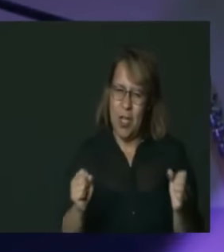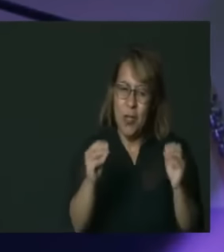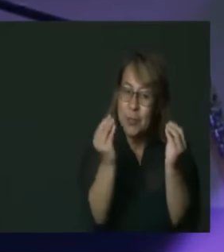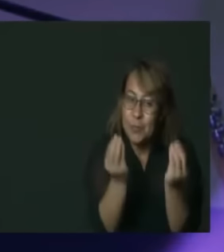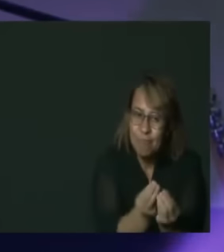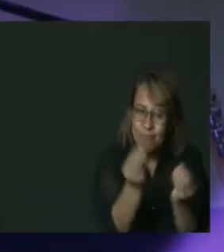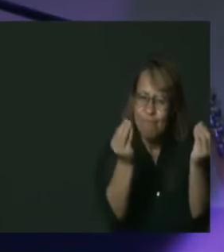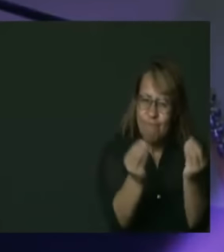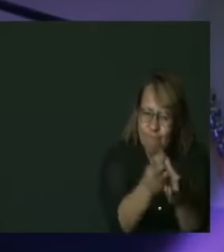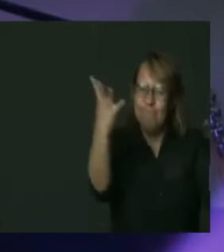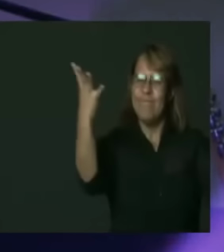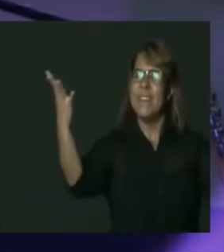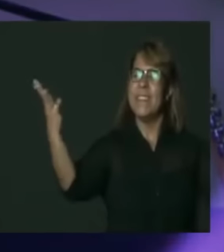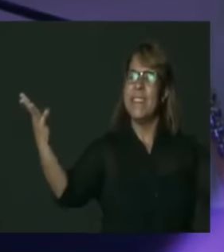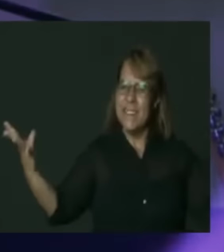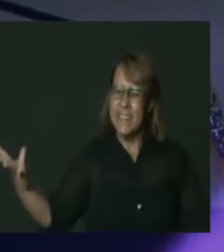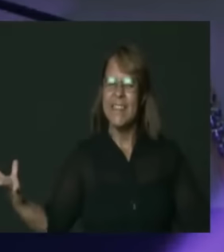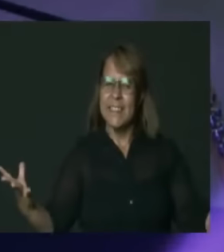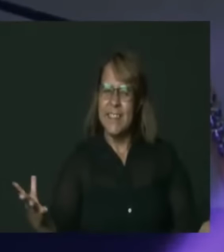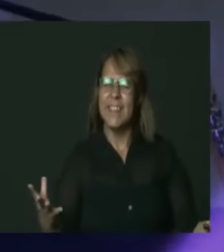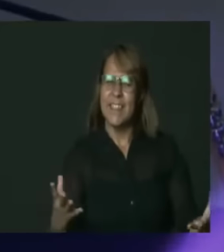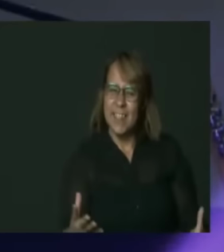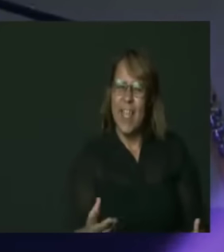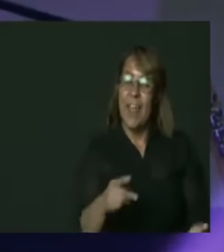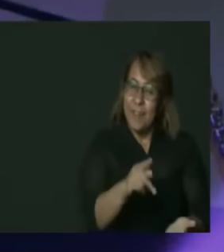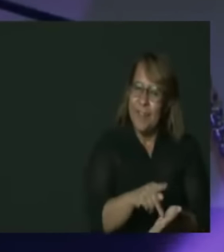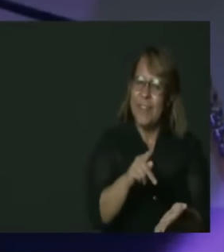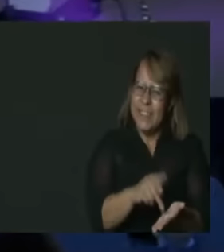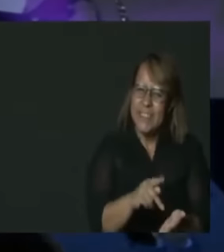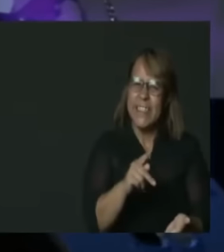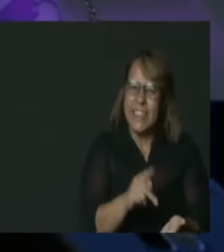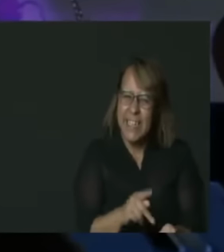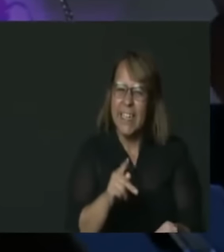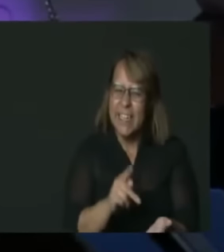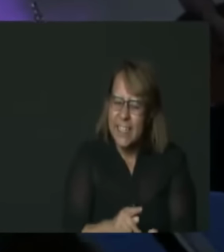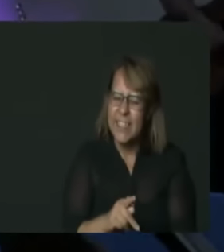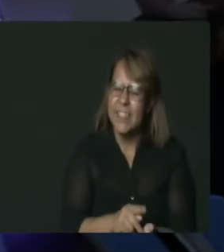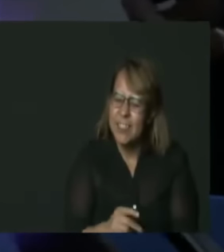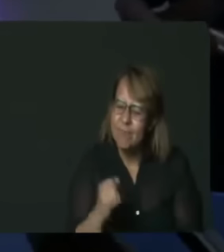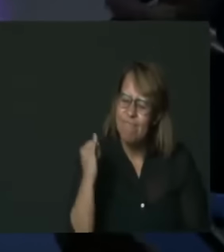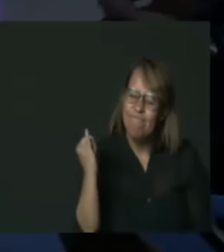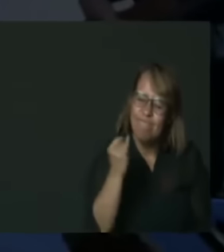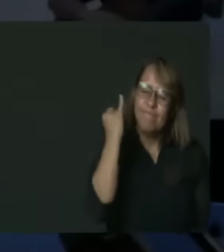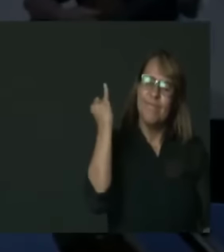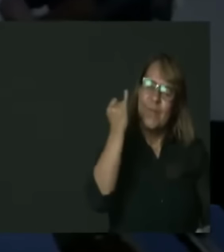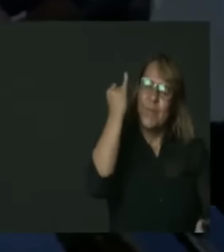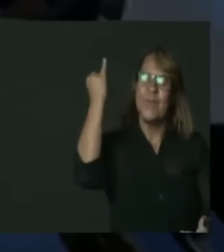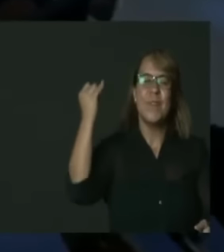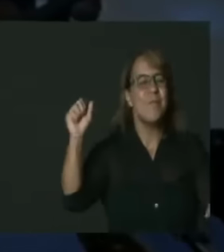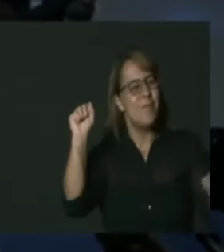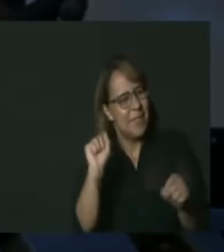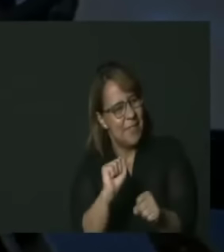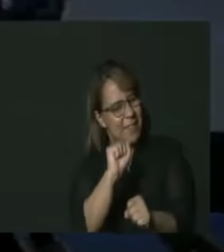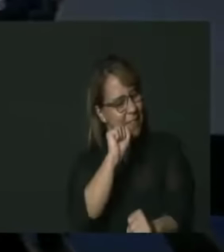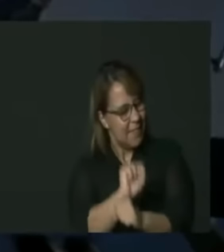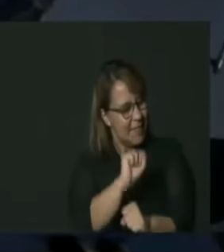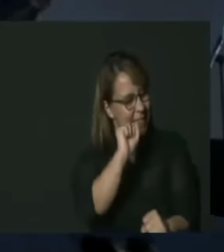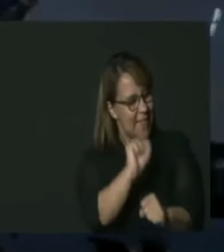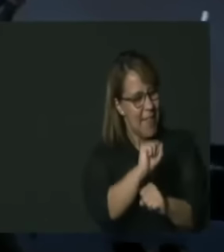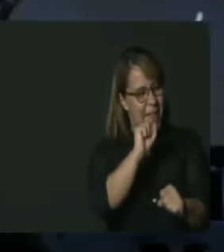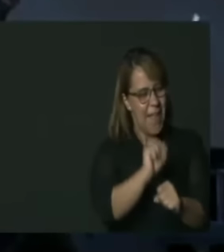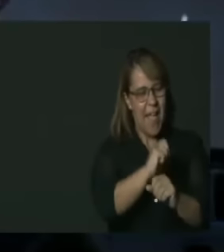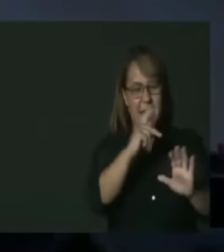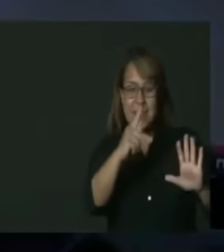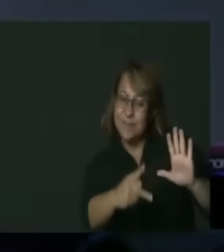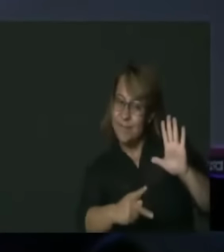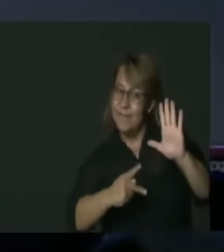Pode falar. Vale a pena esperar. Vale a pena esperar a promessa de Deus. Vale a